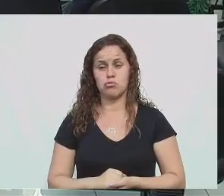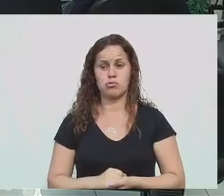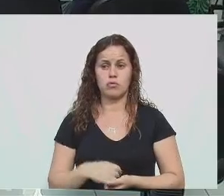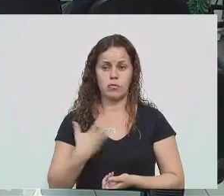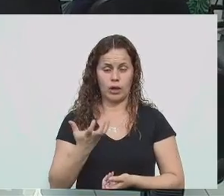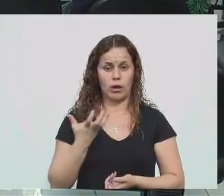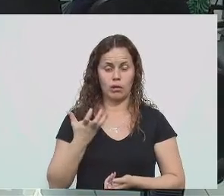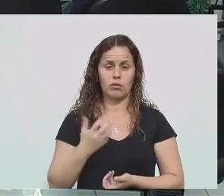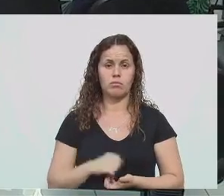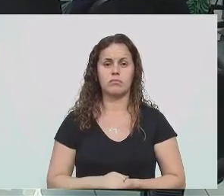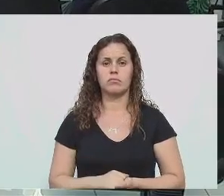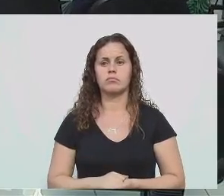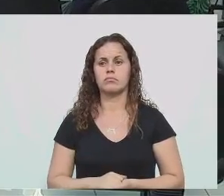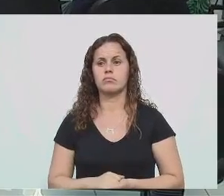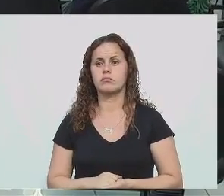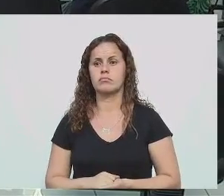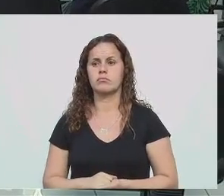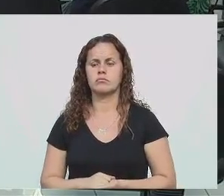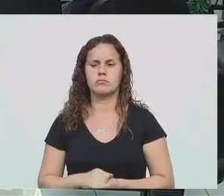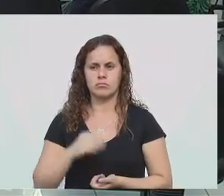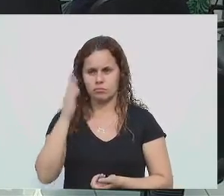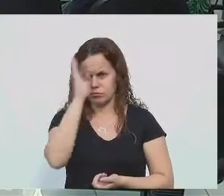Então, ótimo.